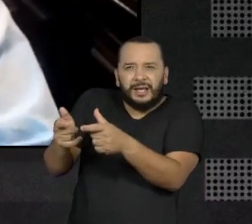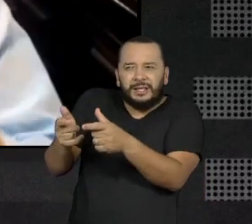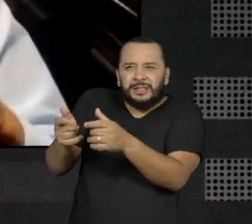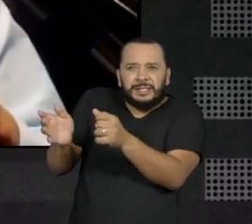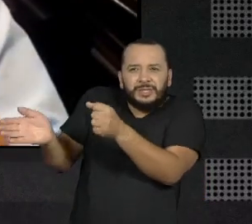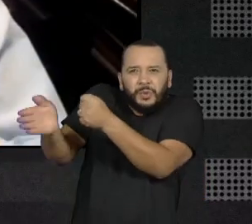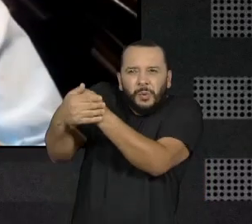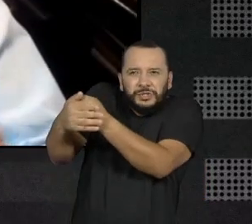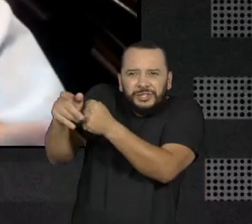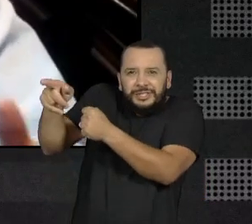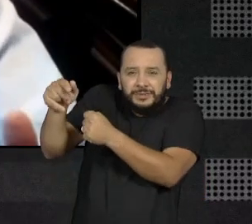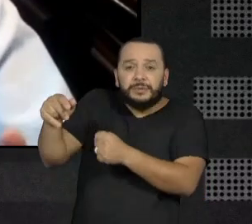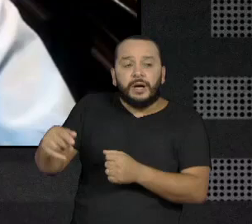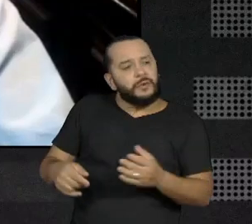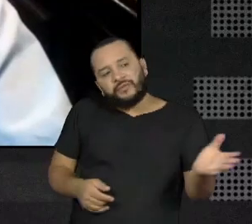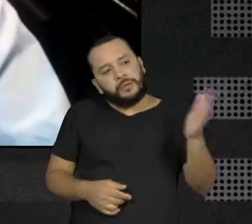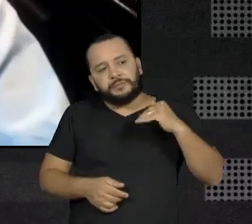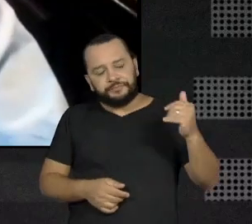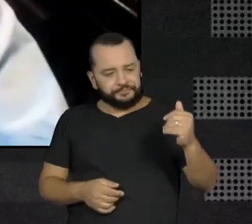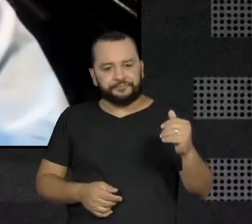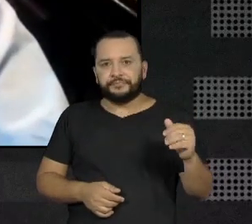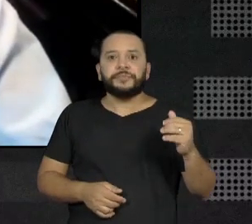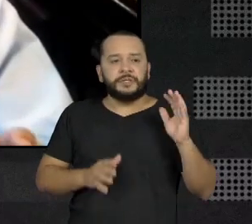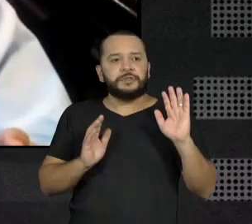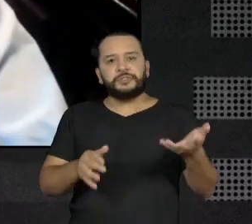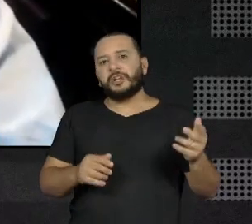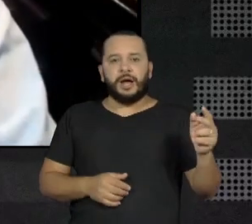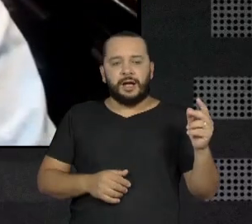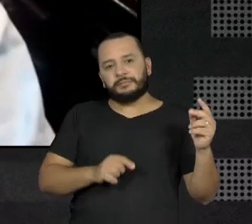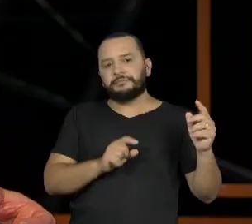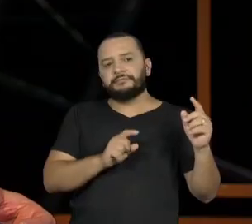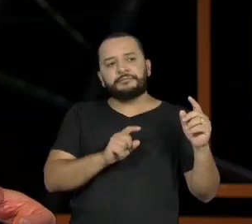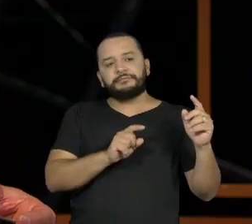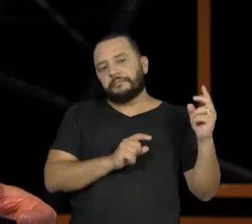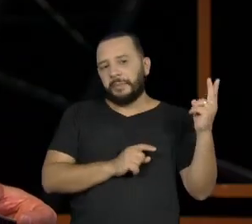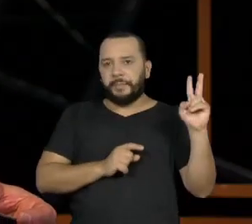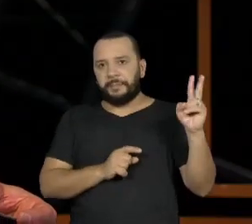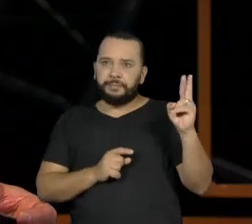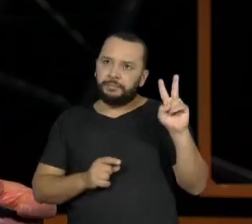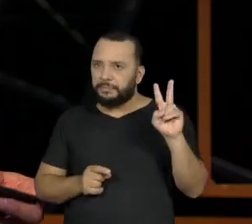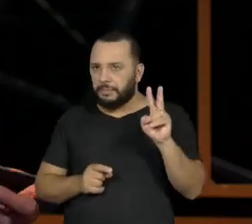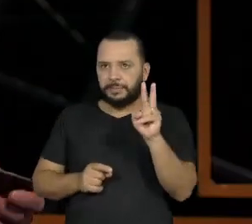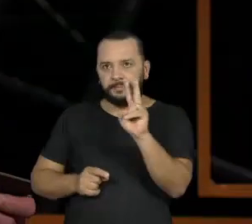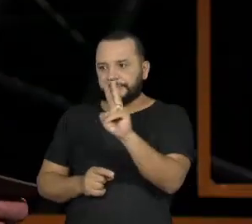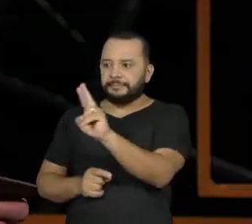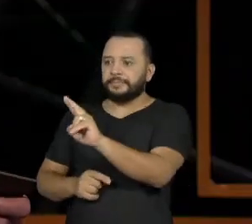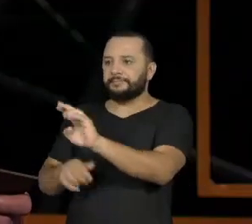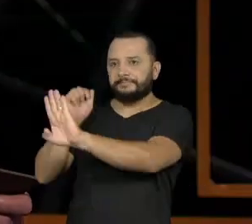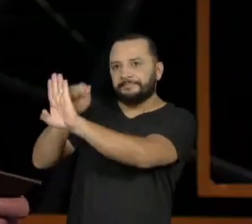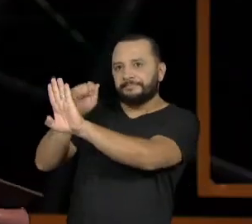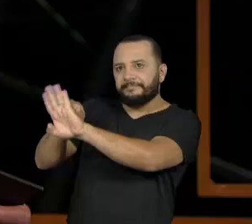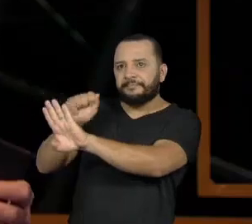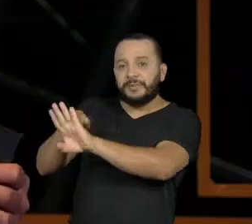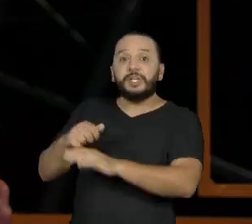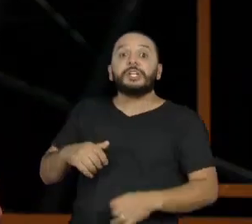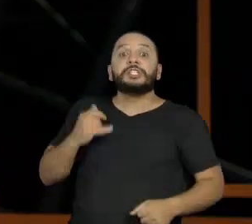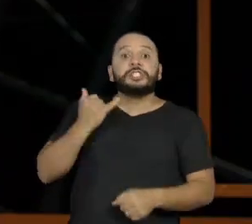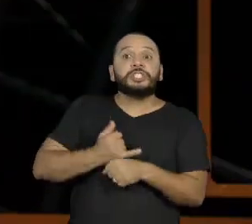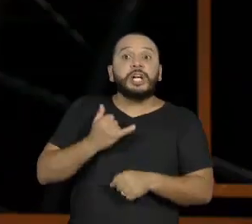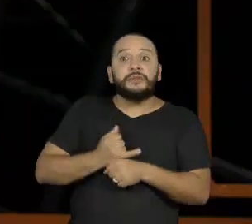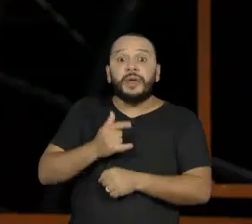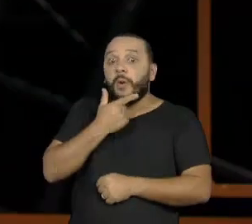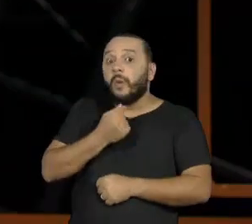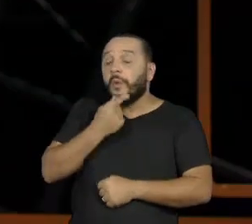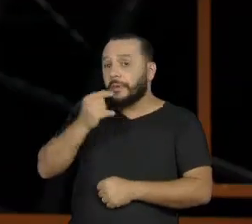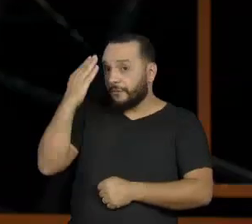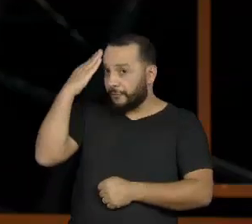lá. Então me levaram lá, bati lá, abriu, o chefe de arte abriu, era um desenhista